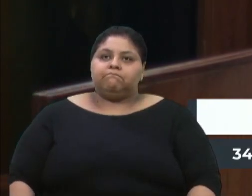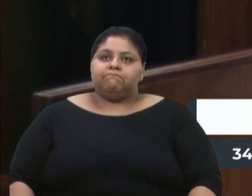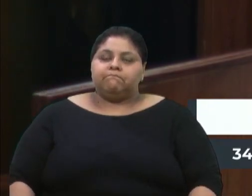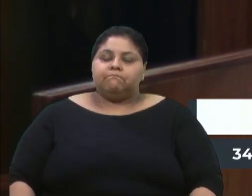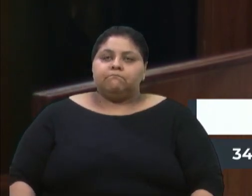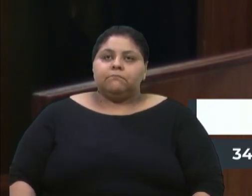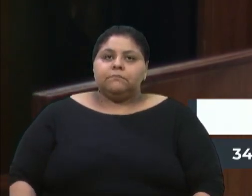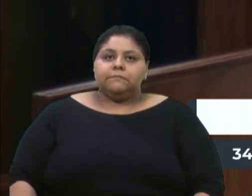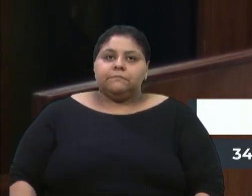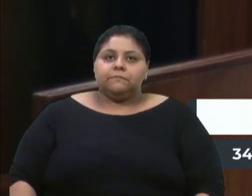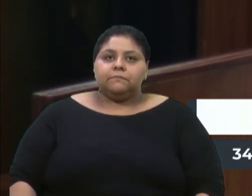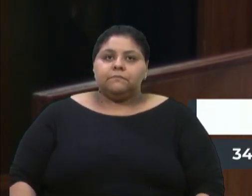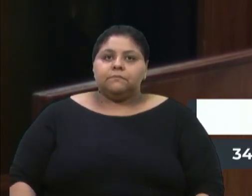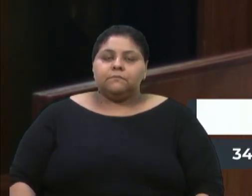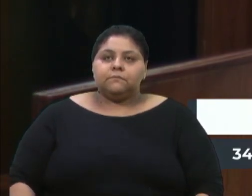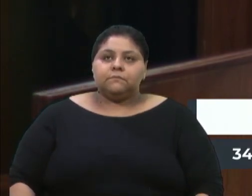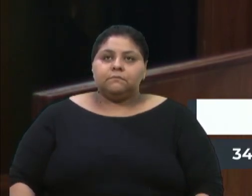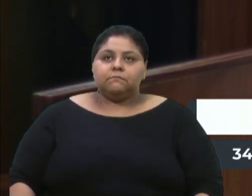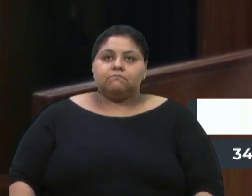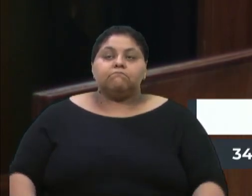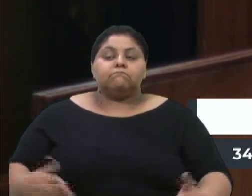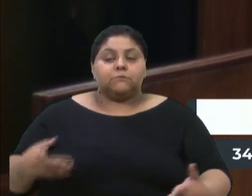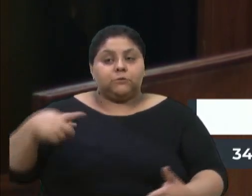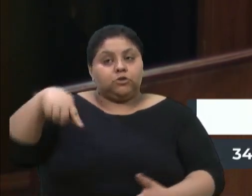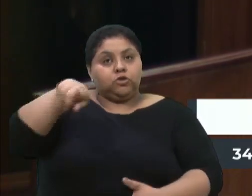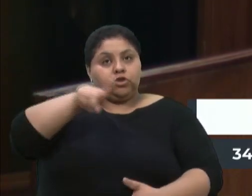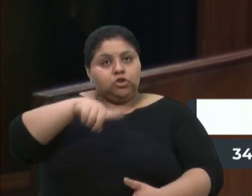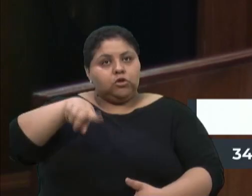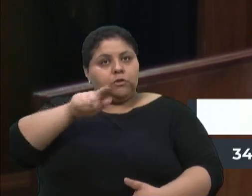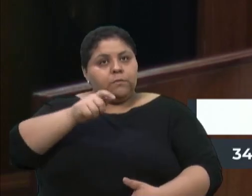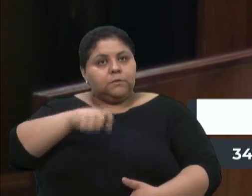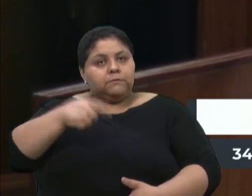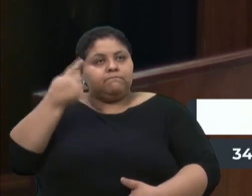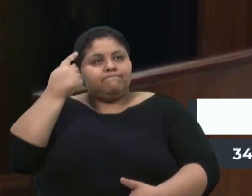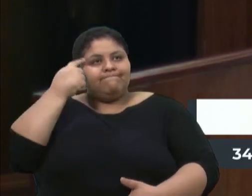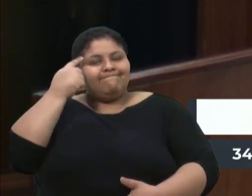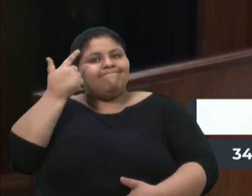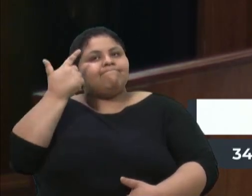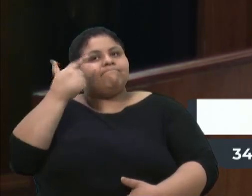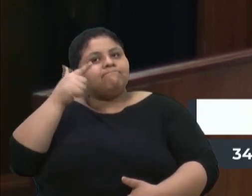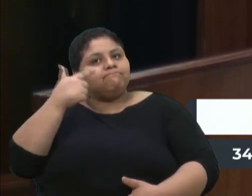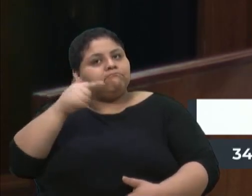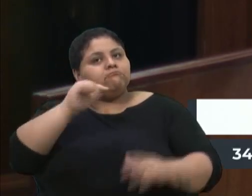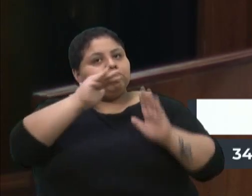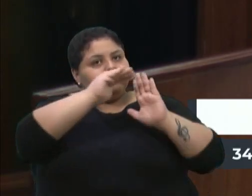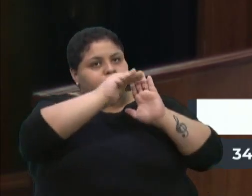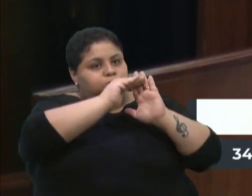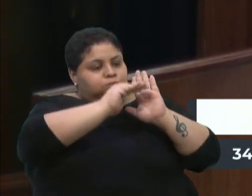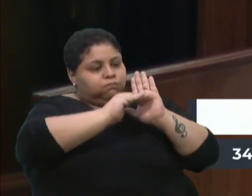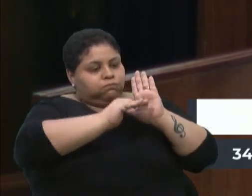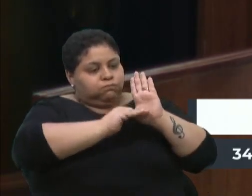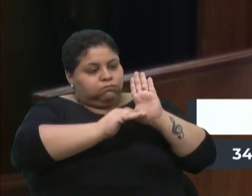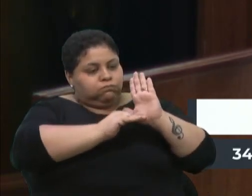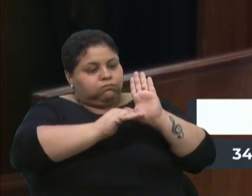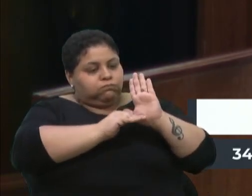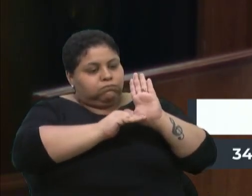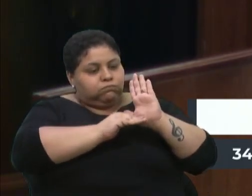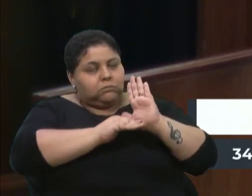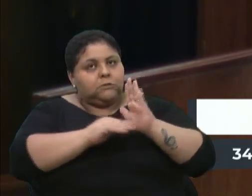Então, nós precisamos rever a LDO em muitas questões. Uma delas,